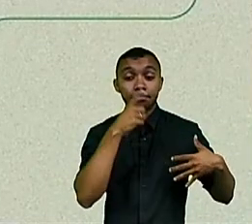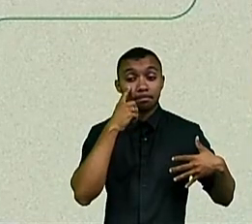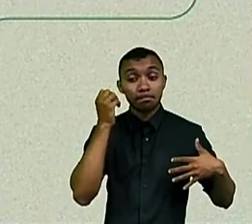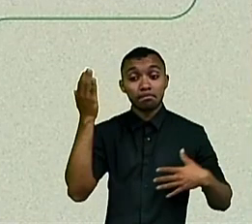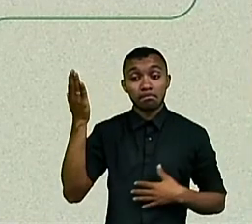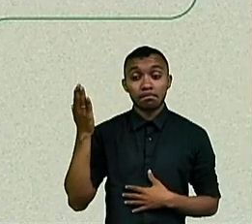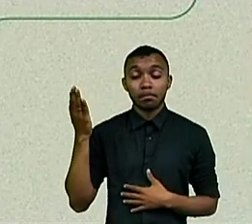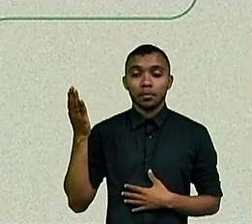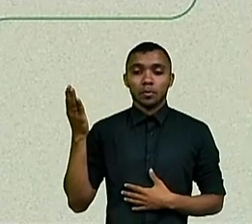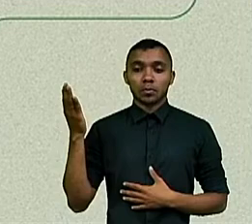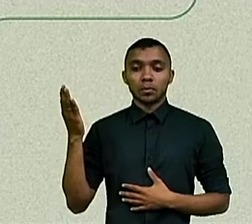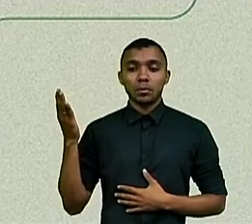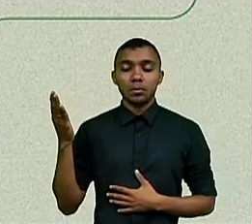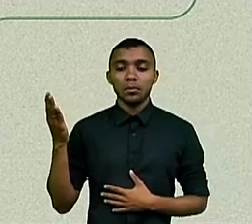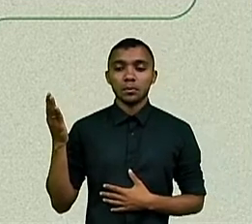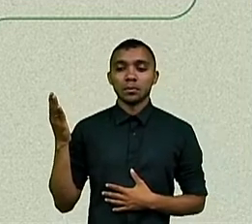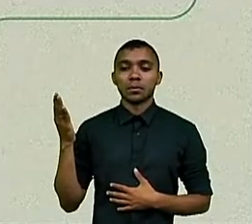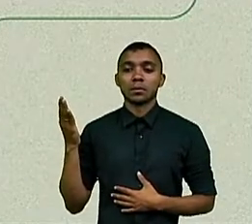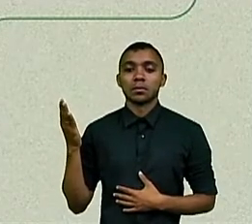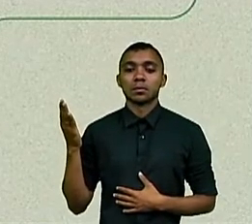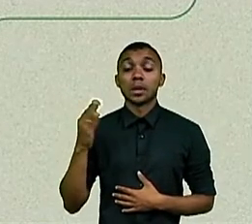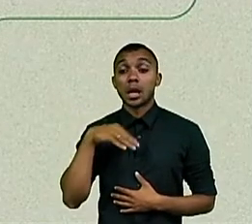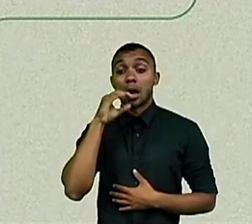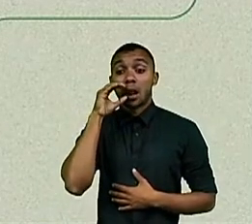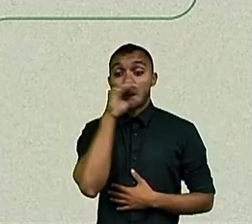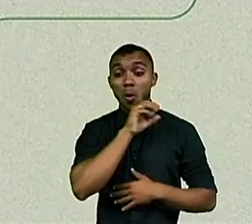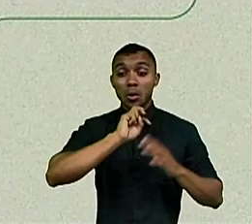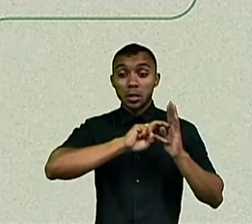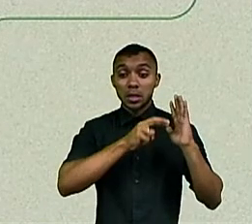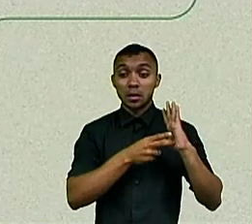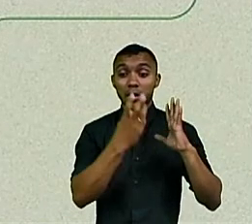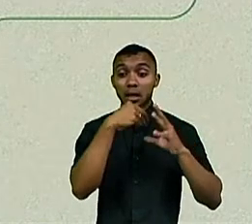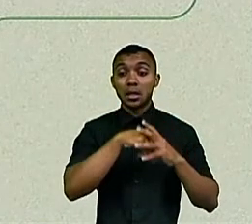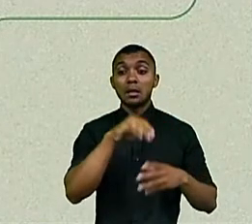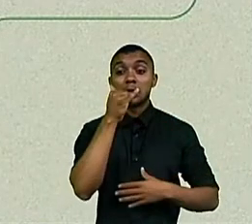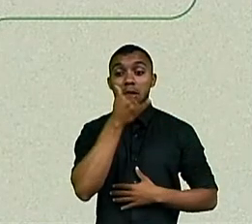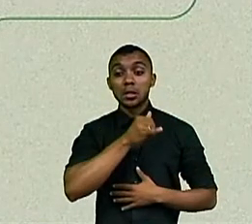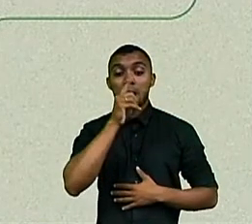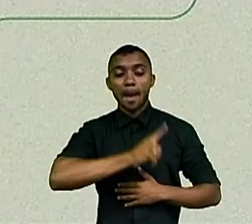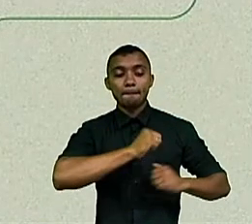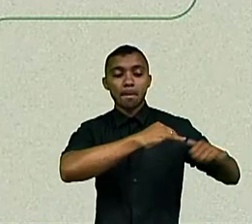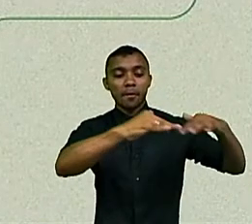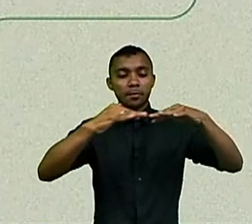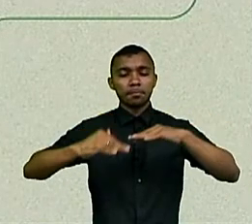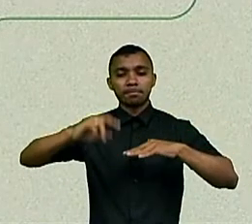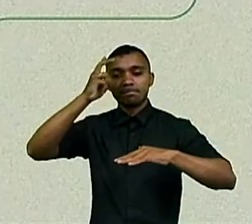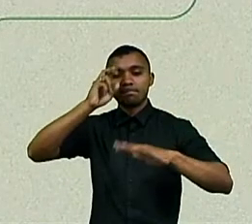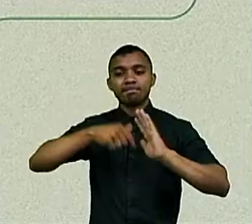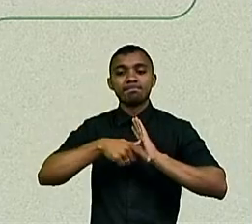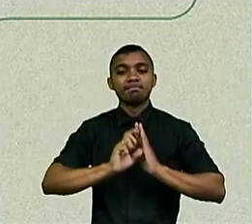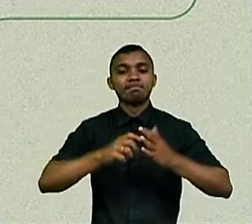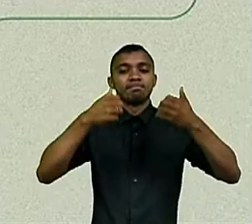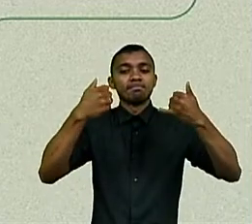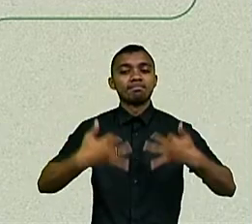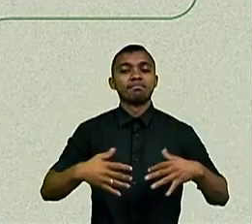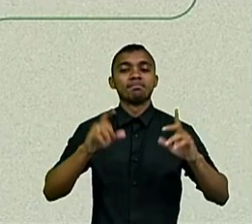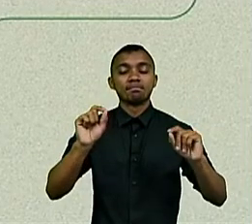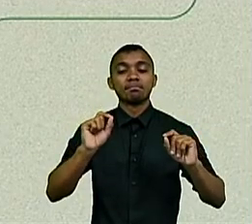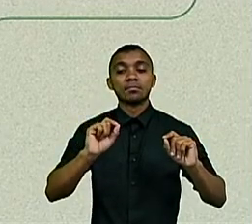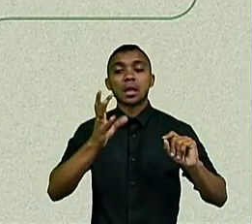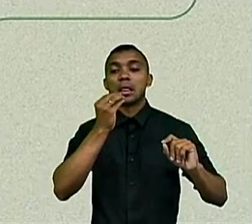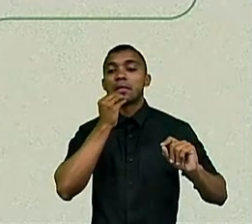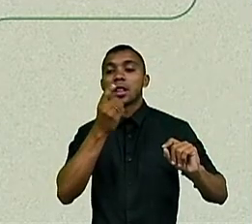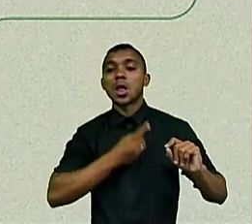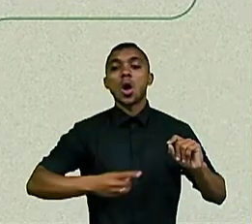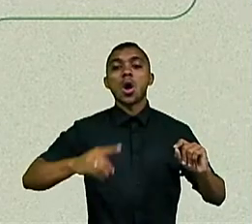o calor é essa energia térmica em movimento eu estava falando de nós sermos homem